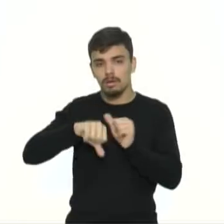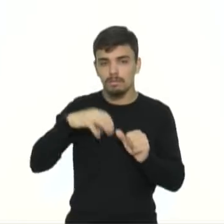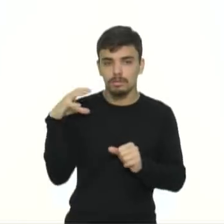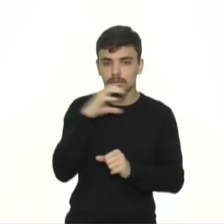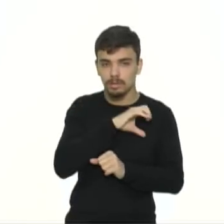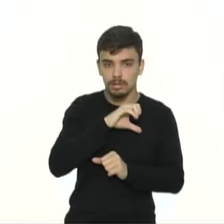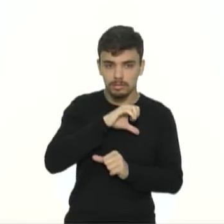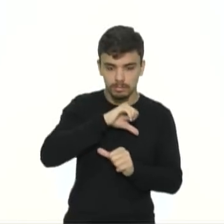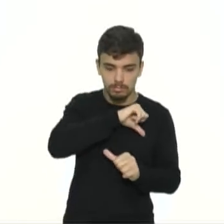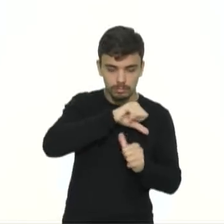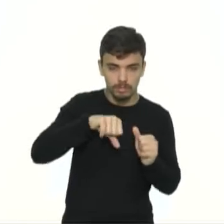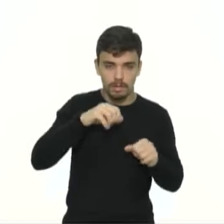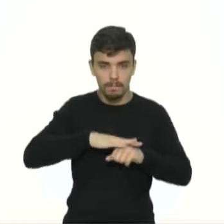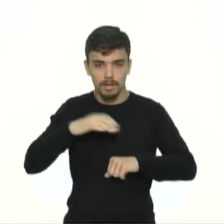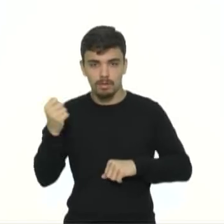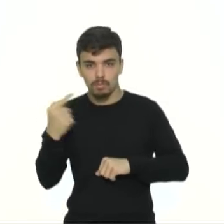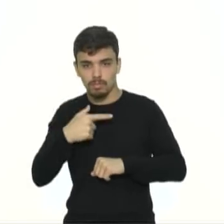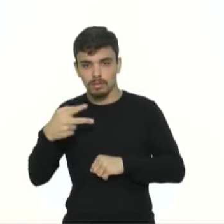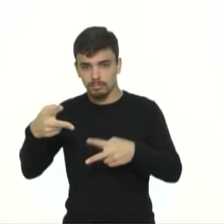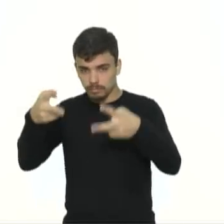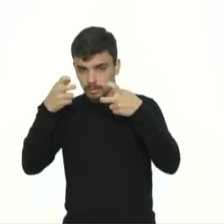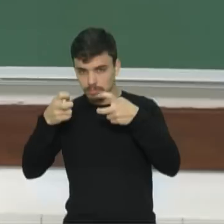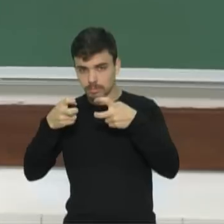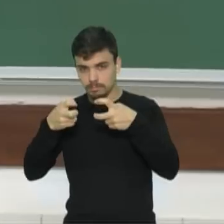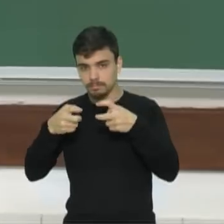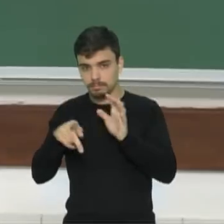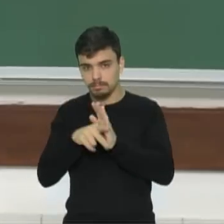é maior do que a persistência da visão.